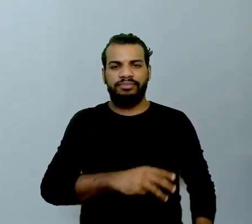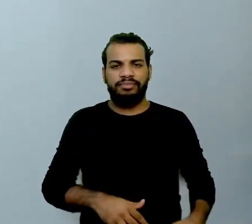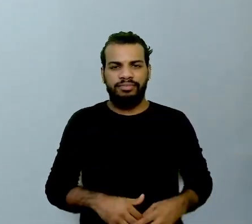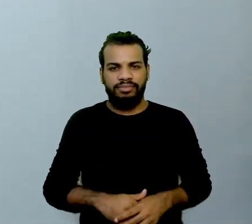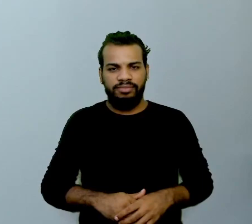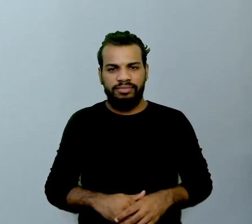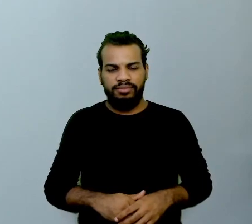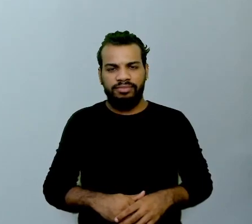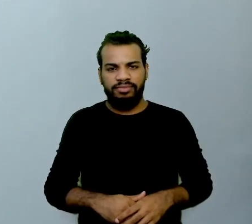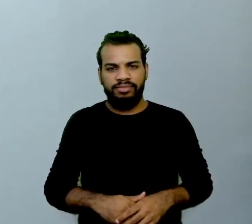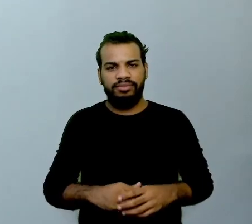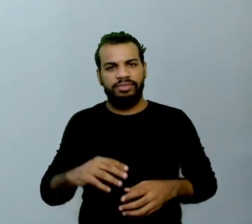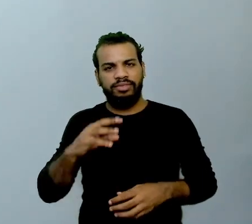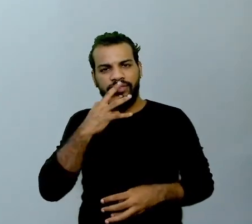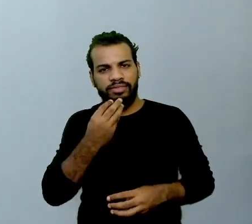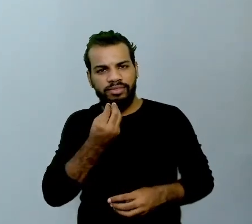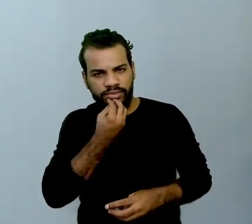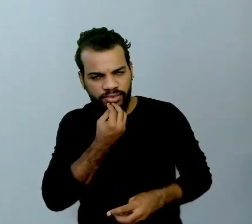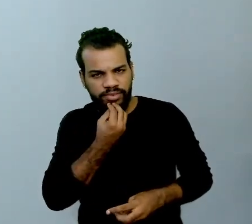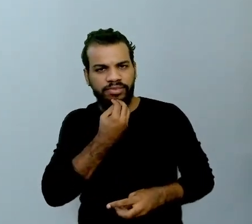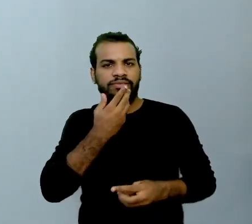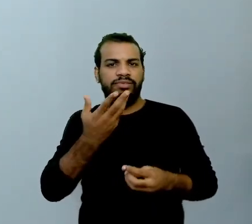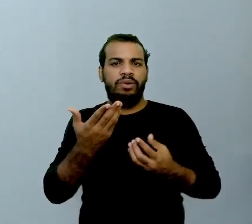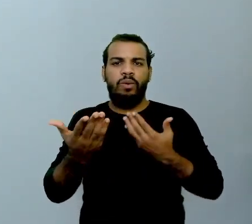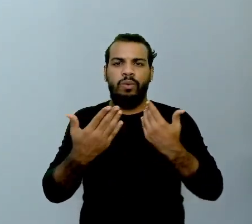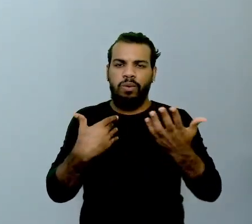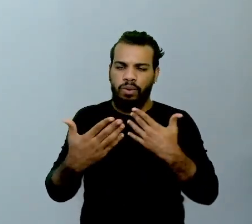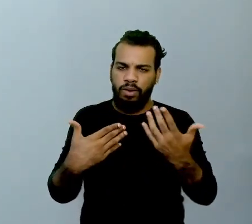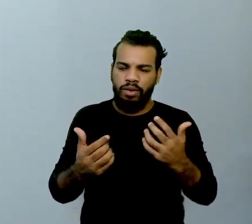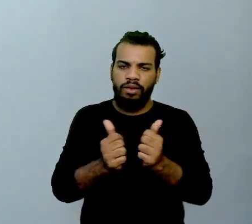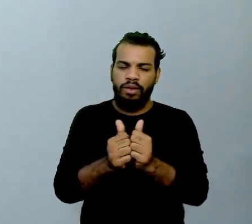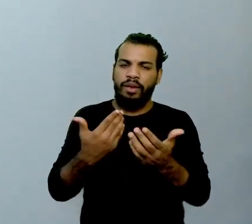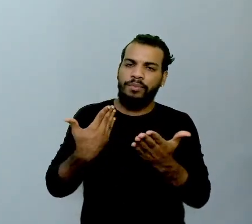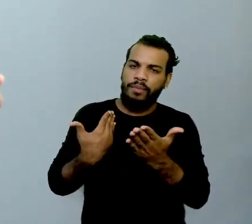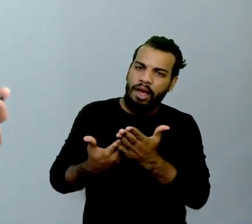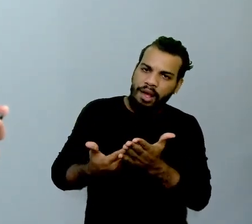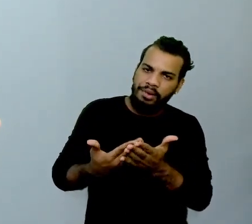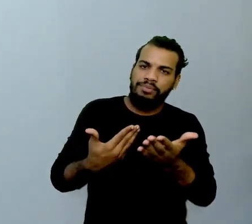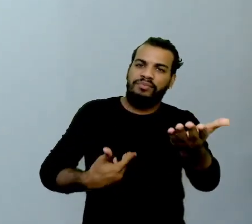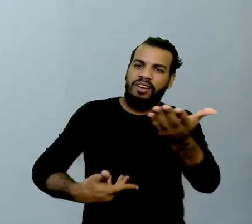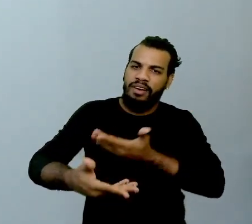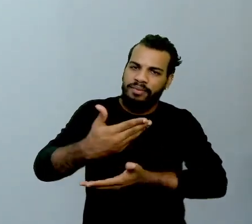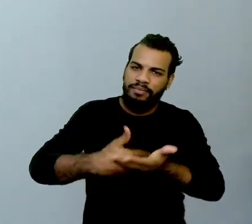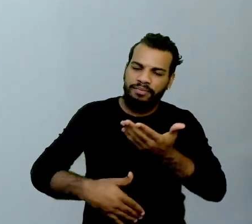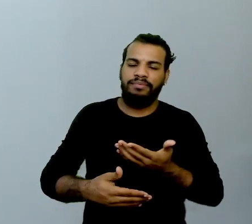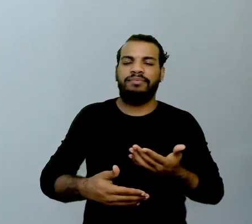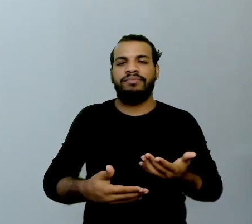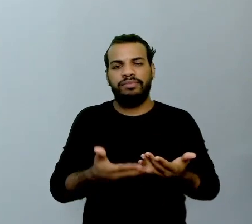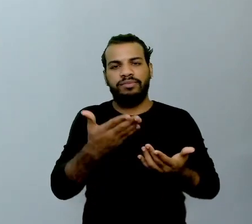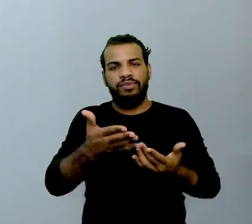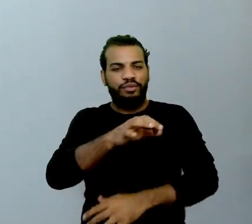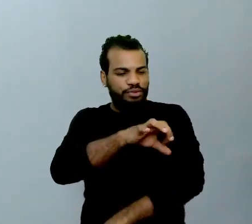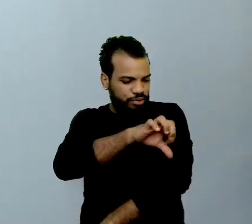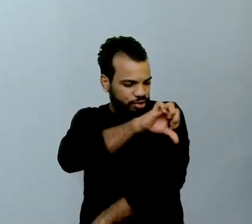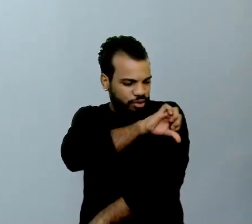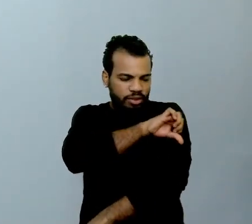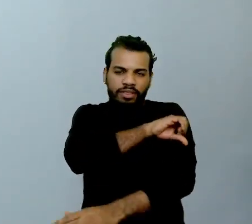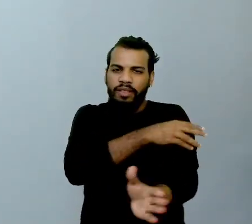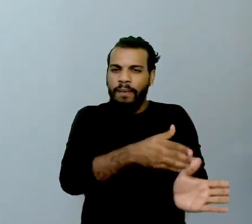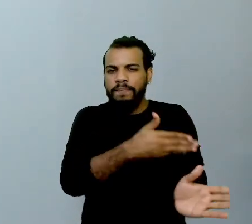os últimos conhecimentos, a gente construindo junto essas aulas para que você passe por esse nono ano de